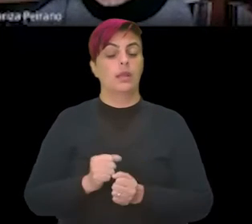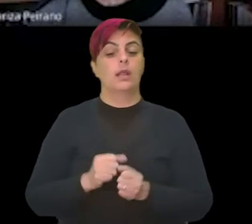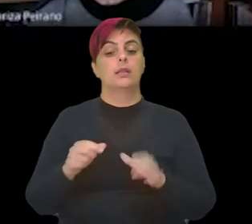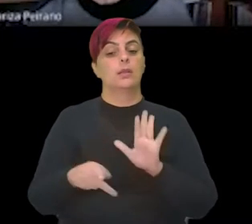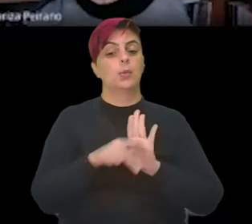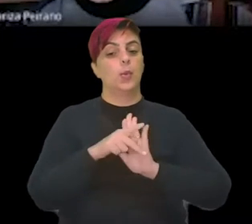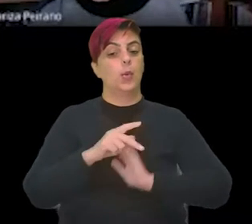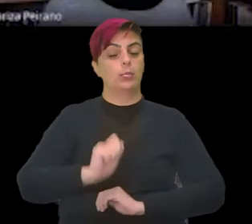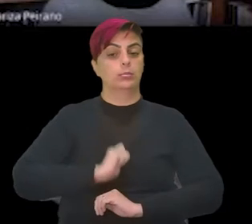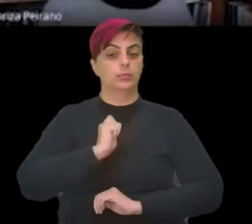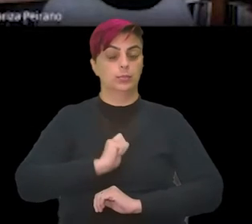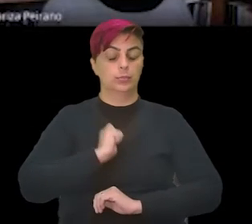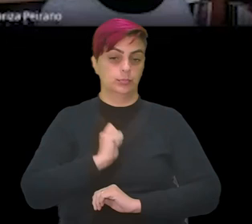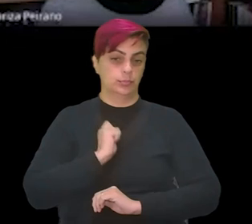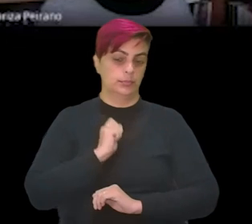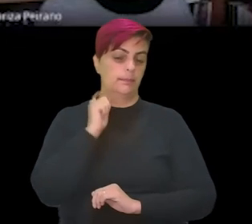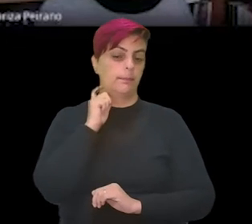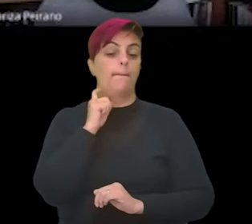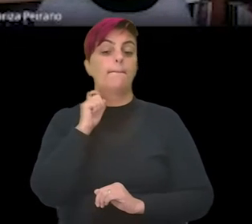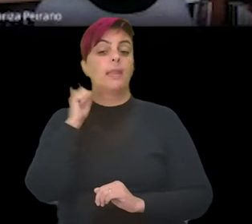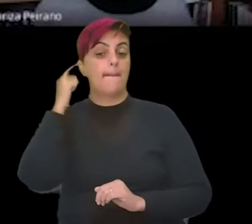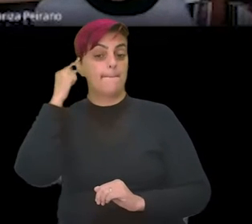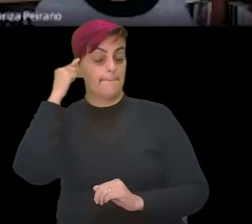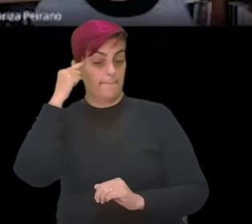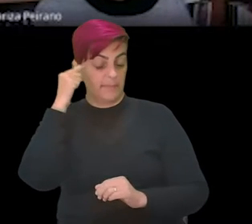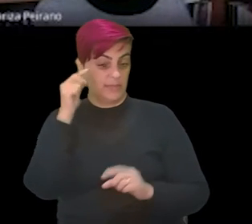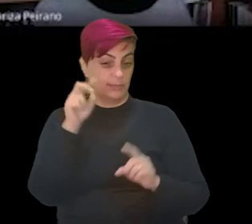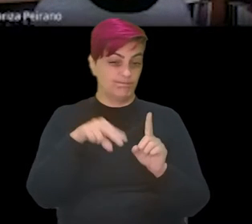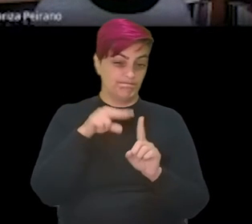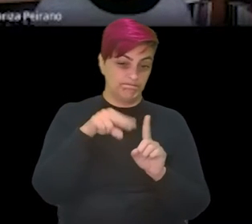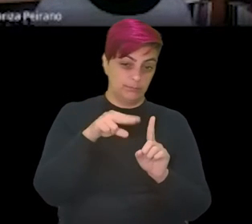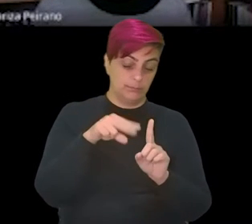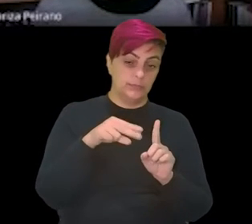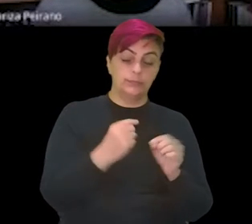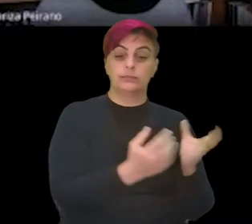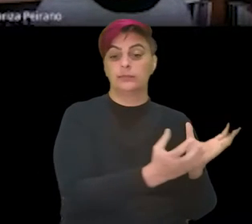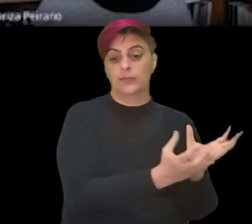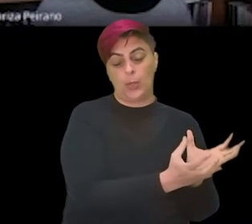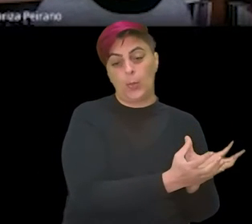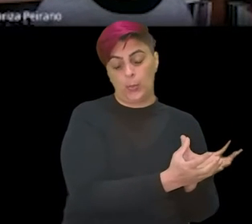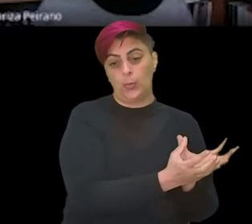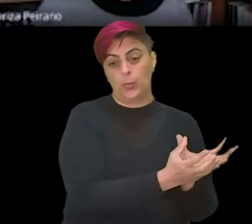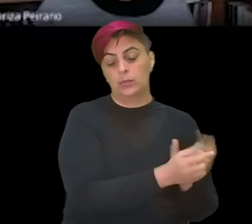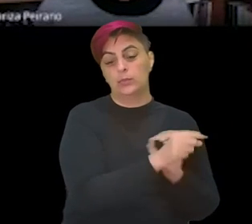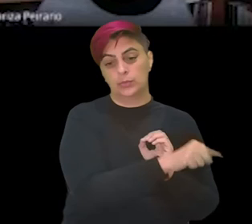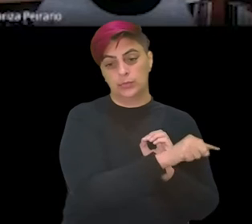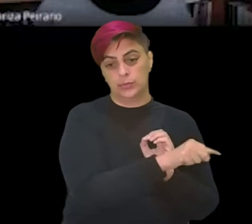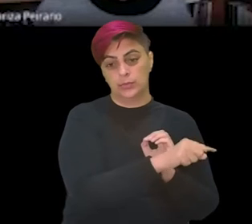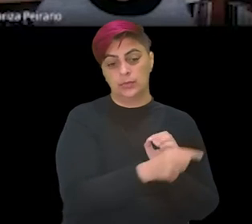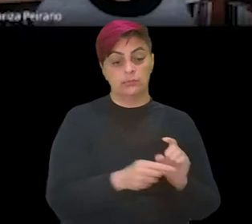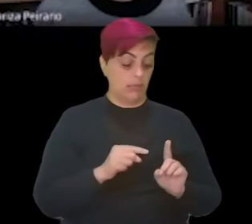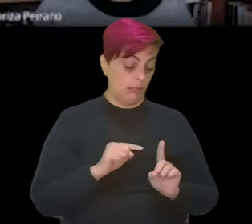da antropologia. A procura do ponto de vista nativo foi uma das heranças